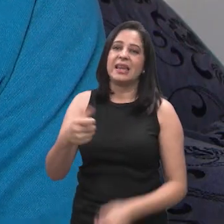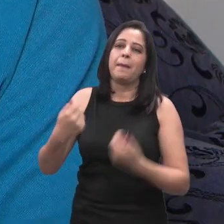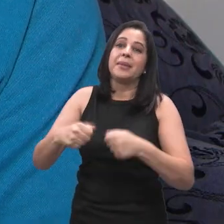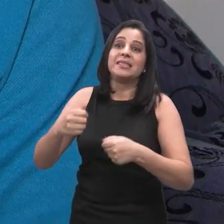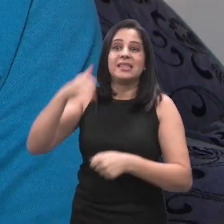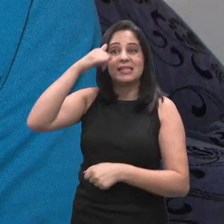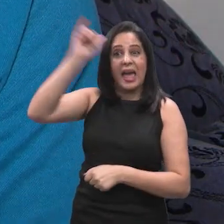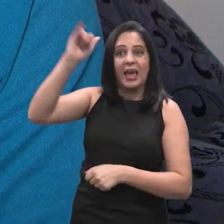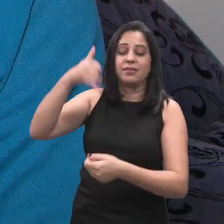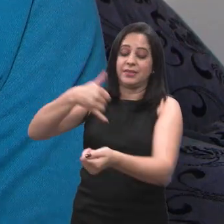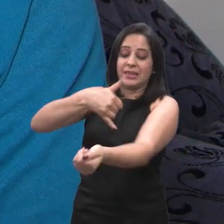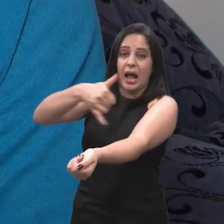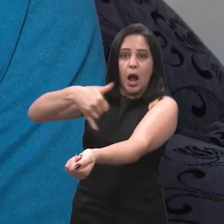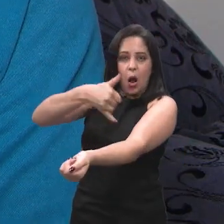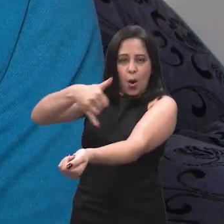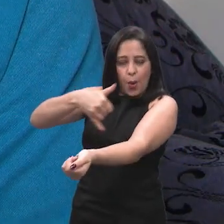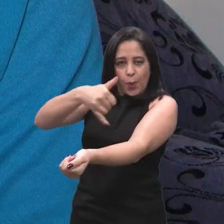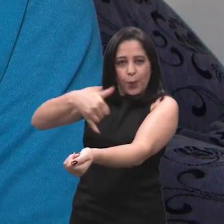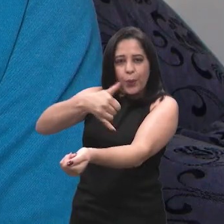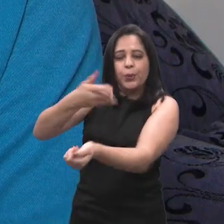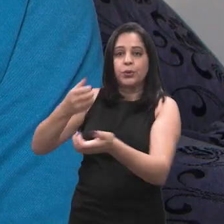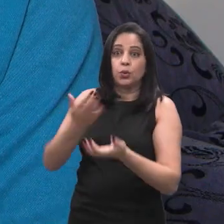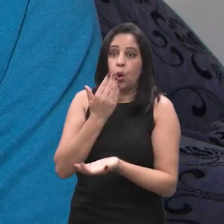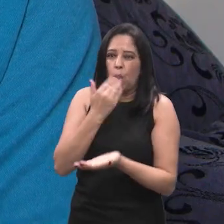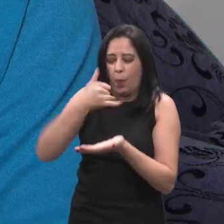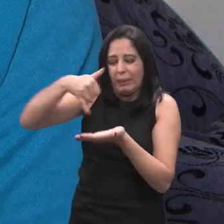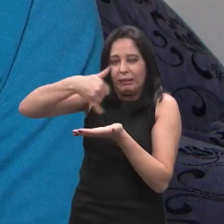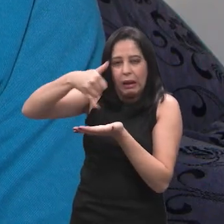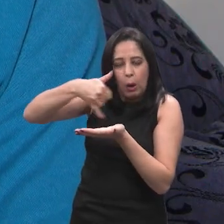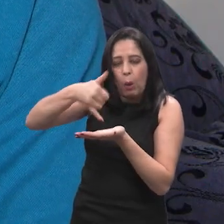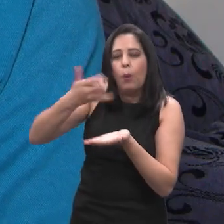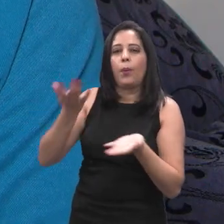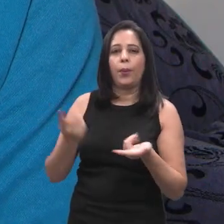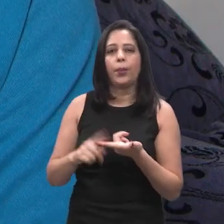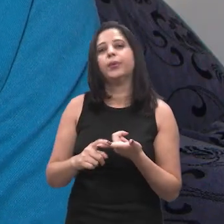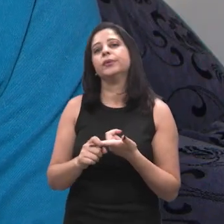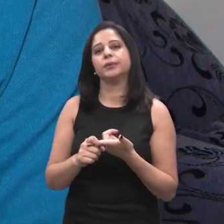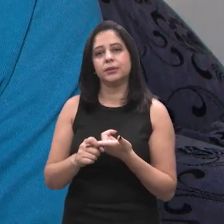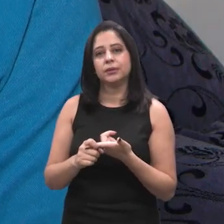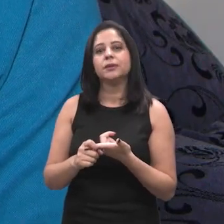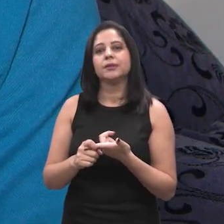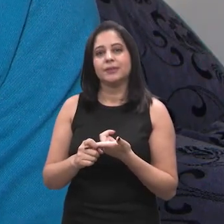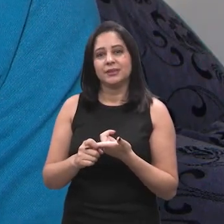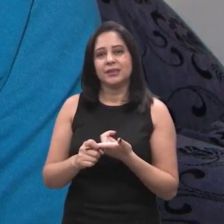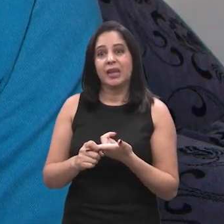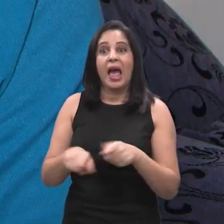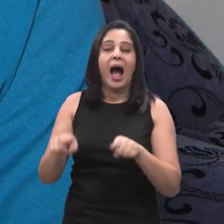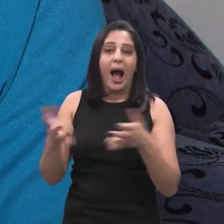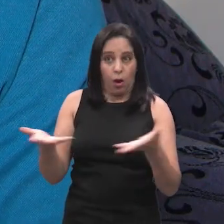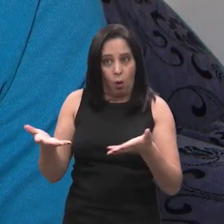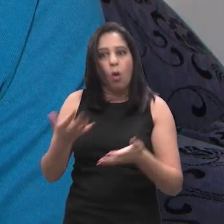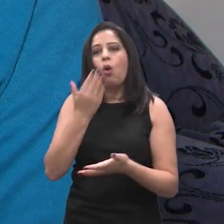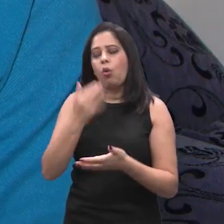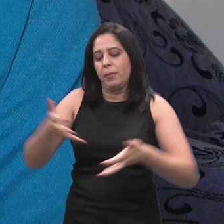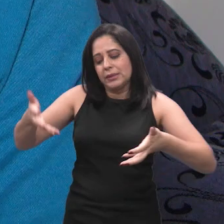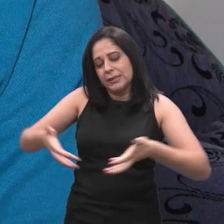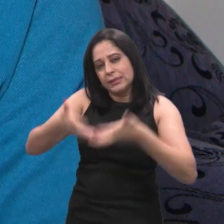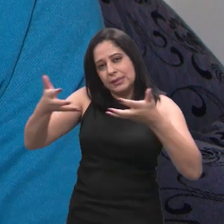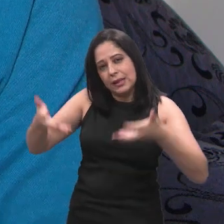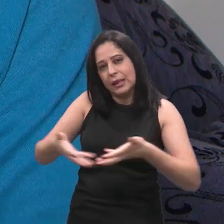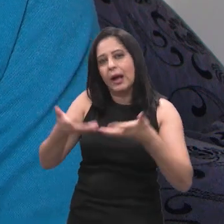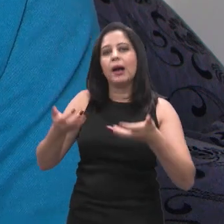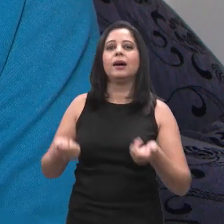comida gorda, né? Com muita salada, entendeu? Mas é isso aí. A alimentação